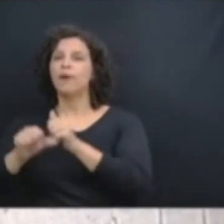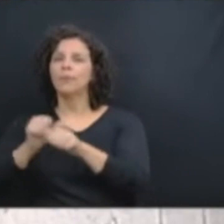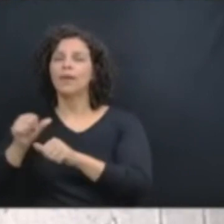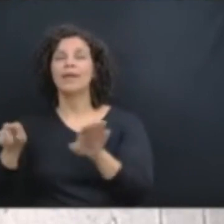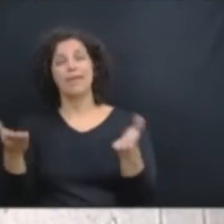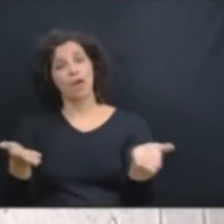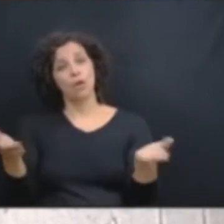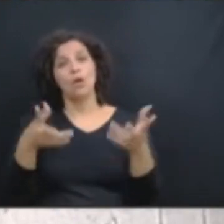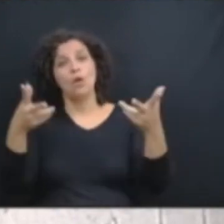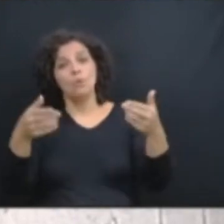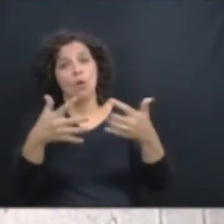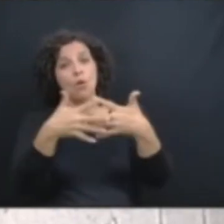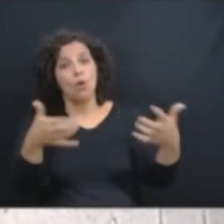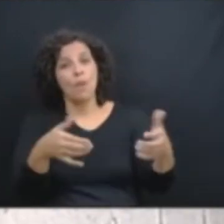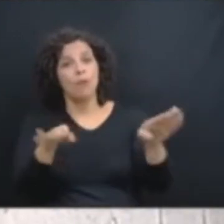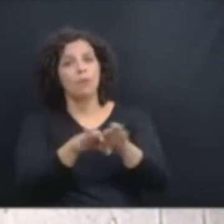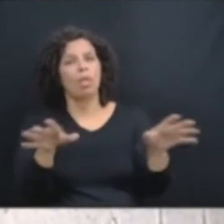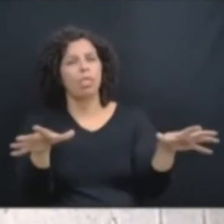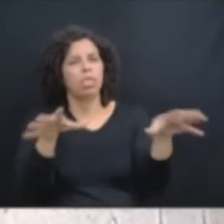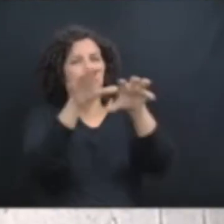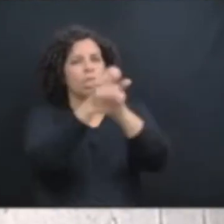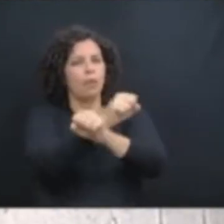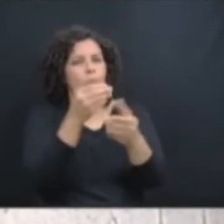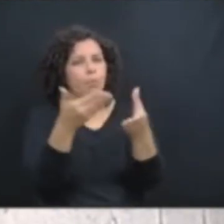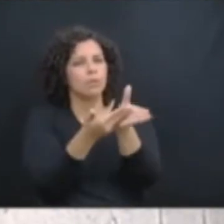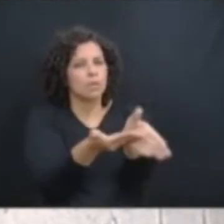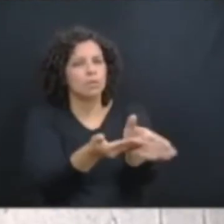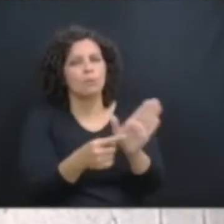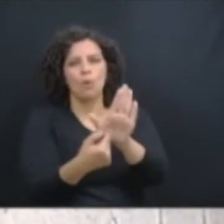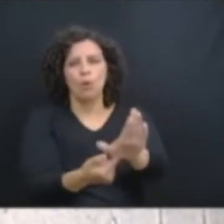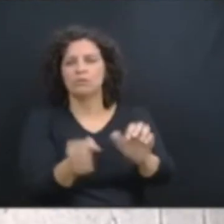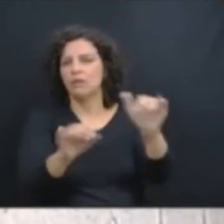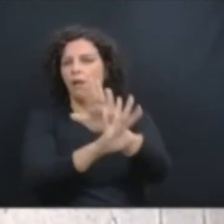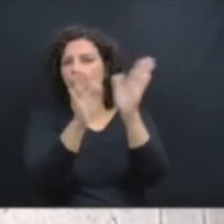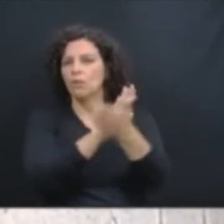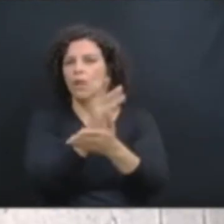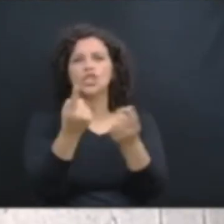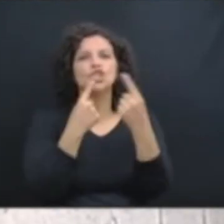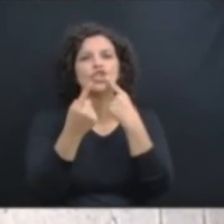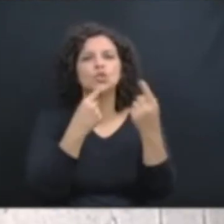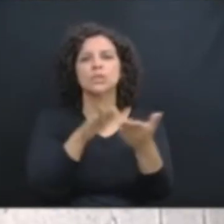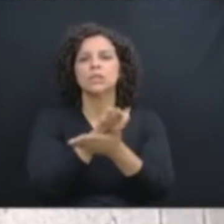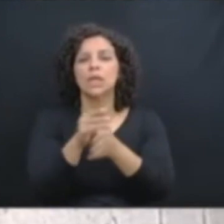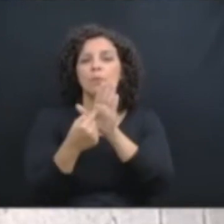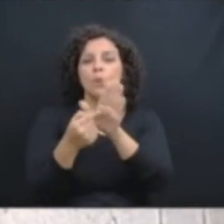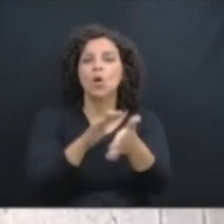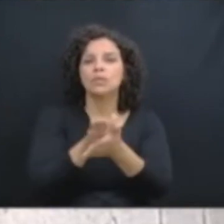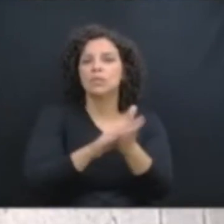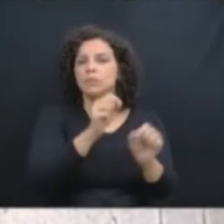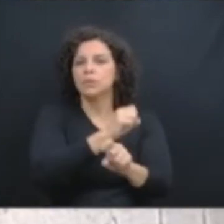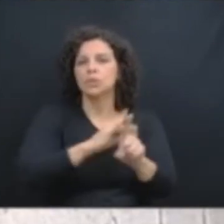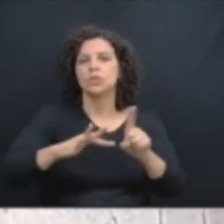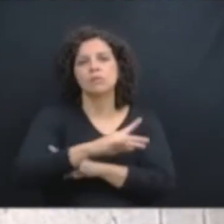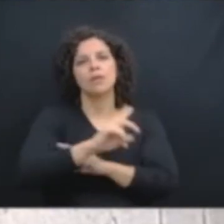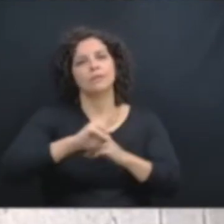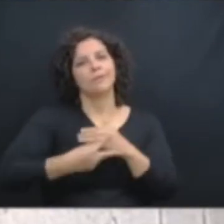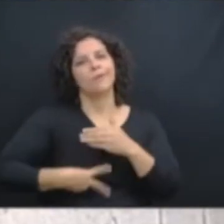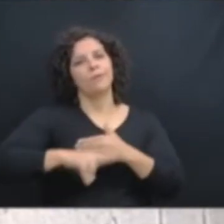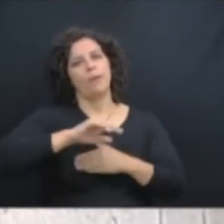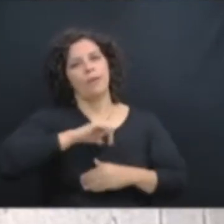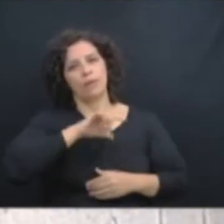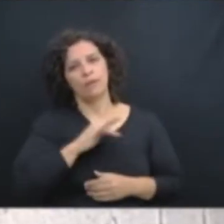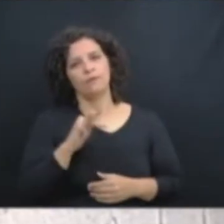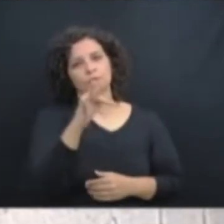escura, não transparente do processo, dessa forma não dialogável com a sociedade, traz